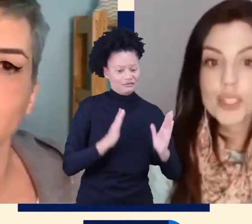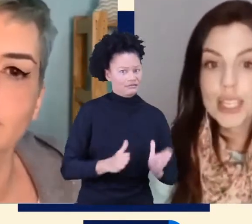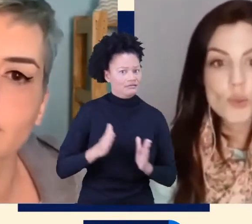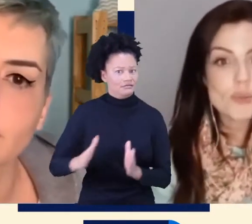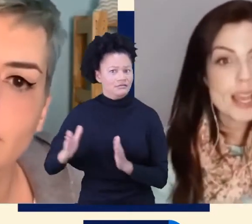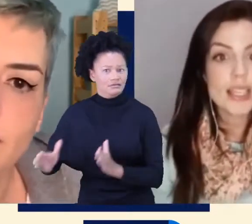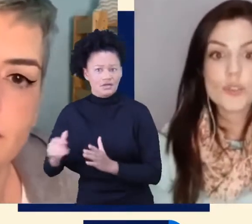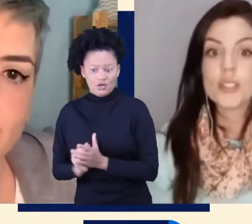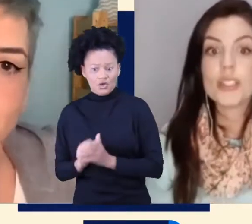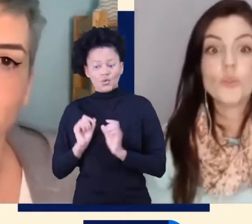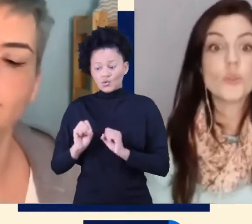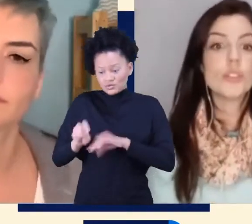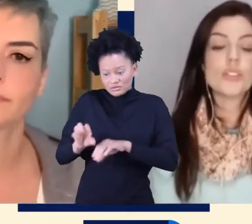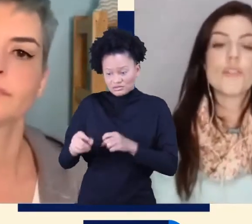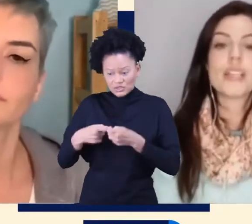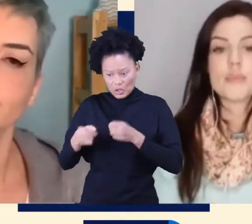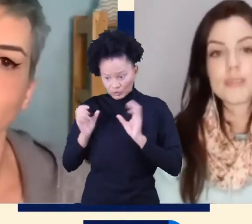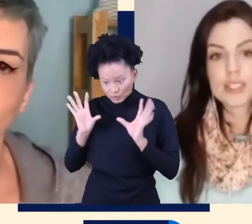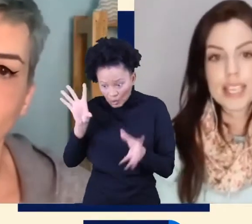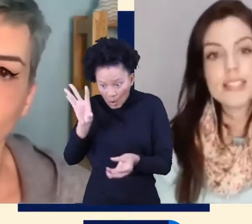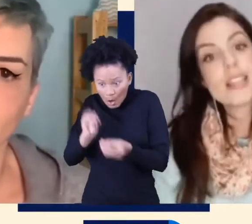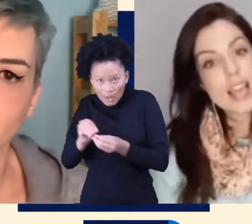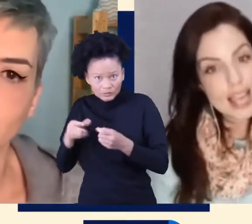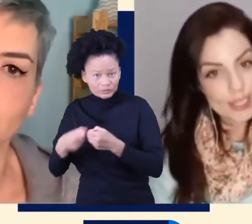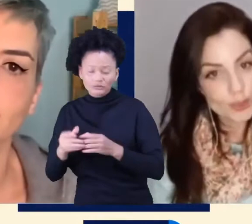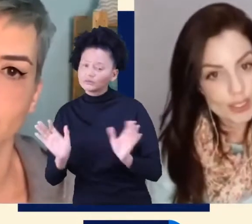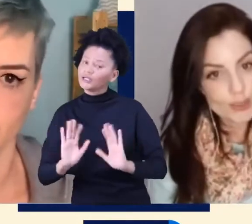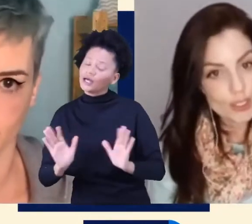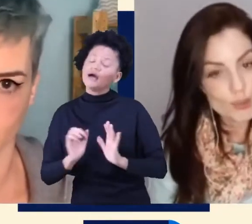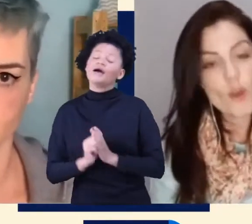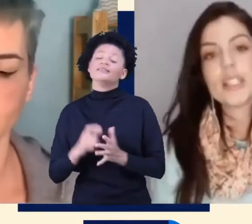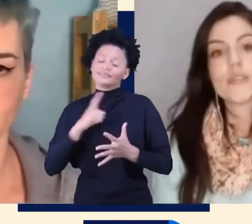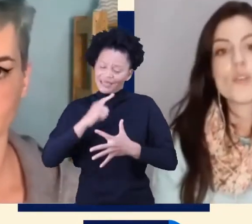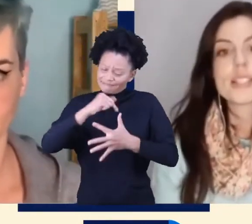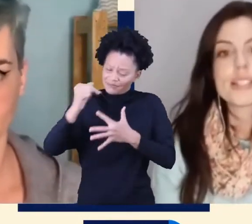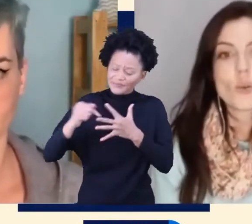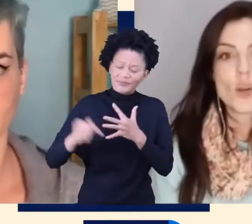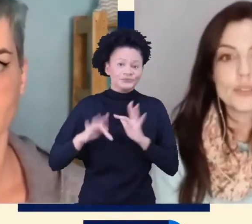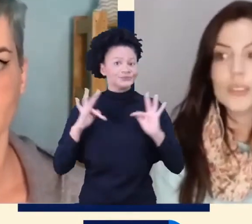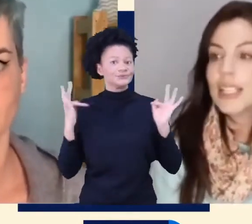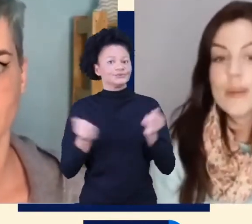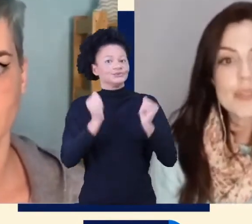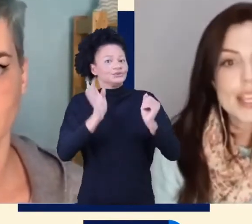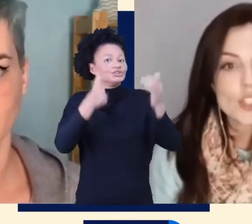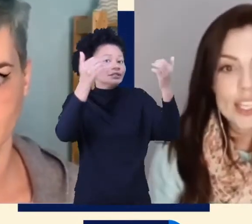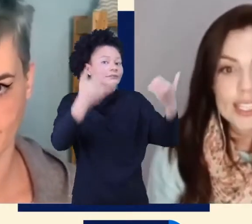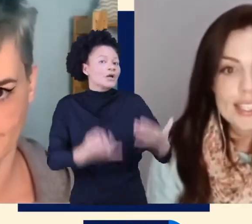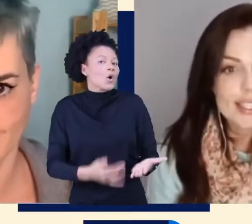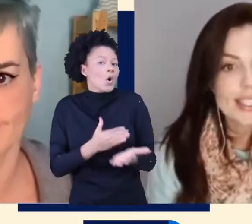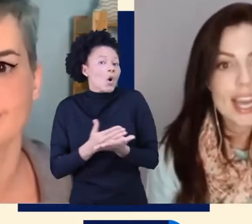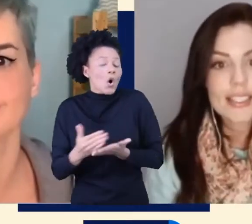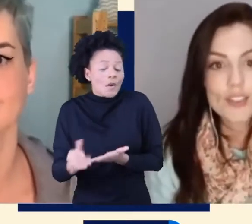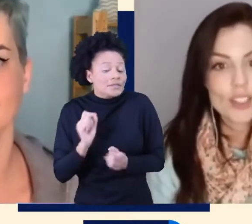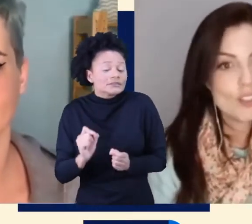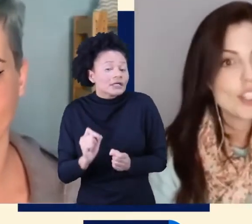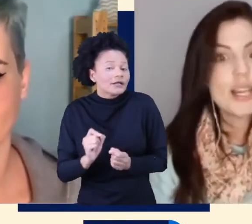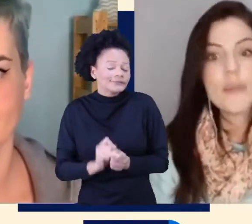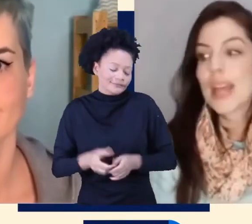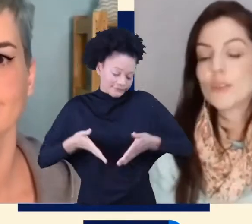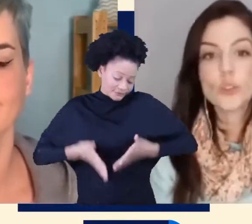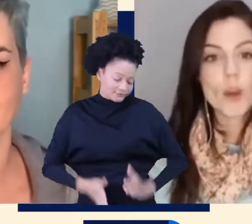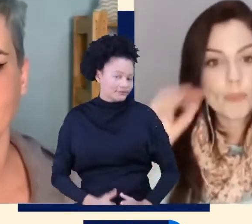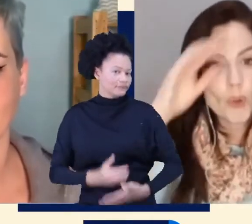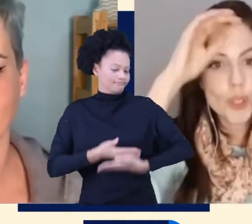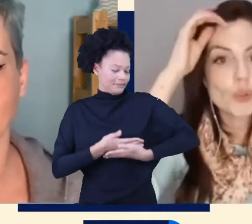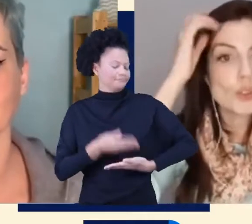sexual não se resume a isso. Então tudo isso que eu falei para vocês é educação sexual. E deve começar quando? Desde que a criança nasce, gente.